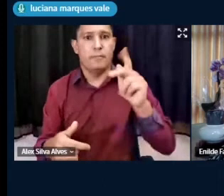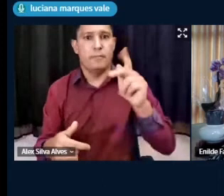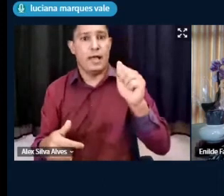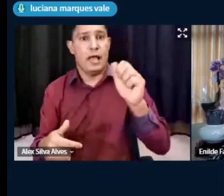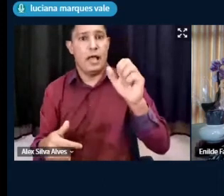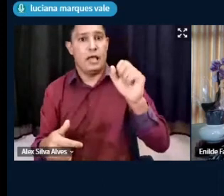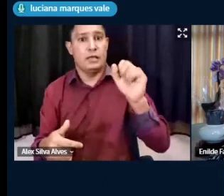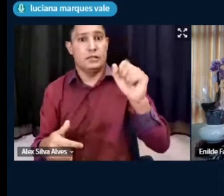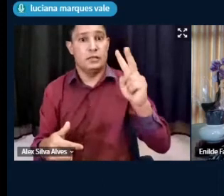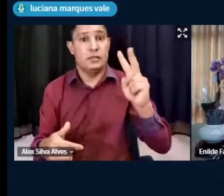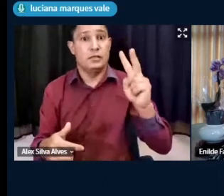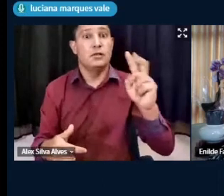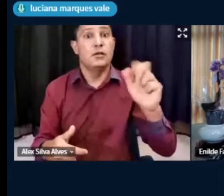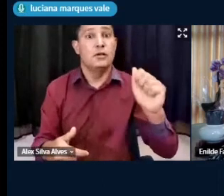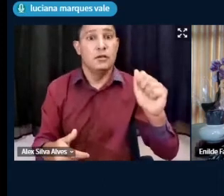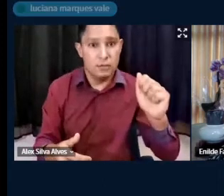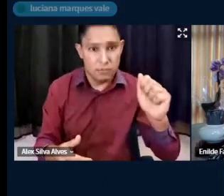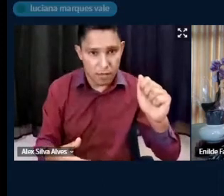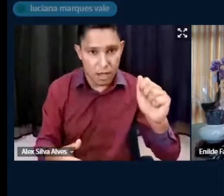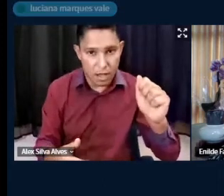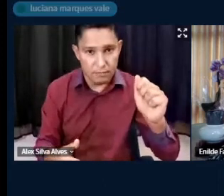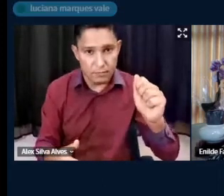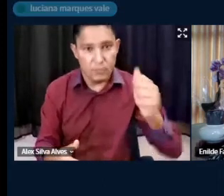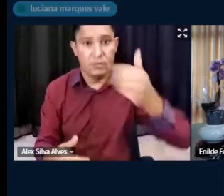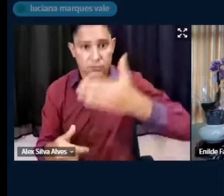que é a mão passiva,